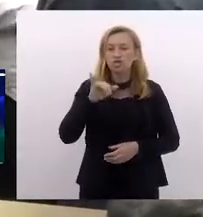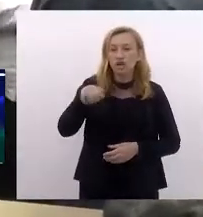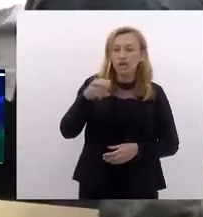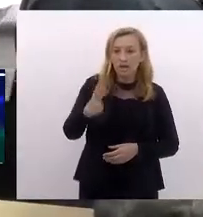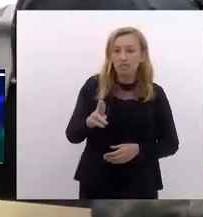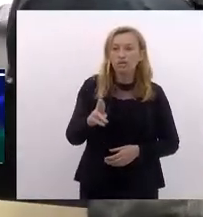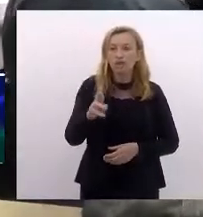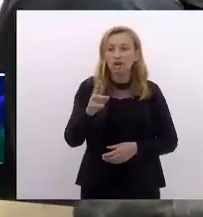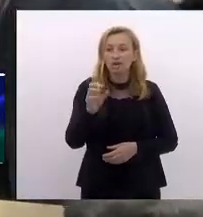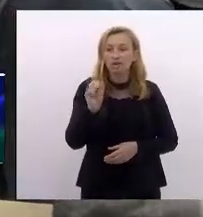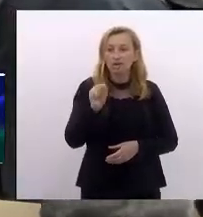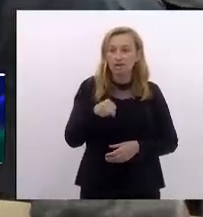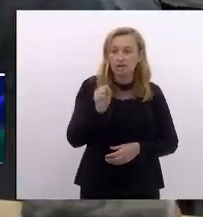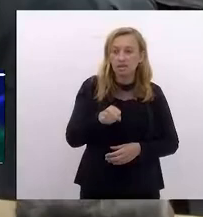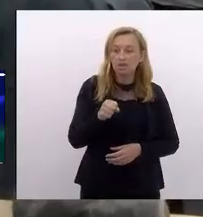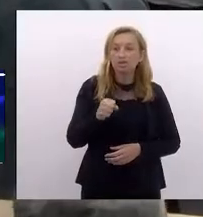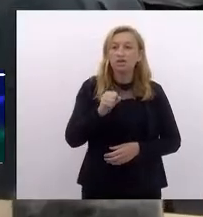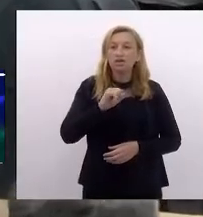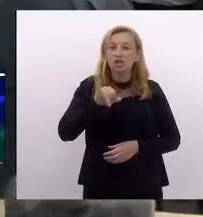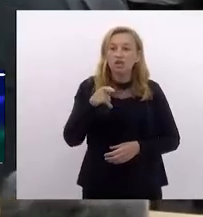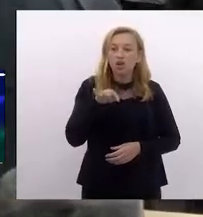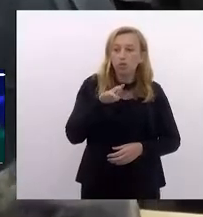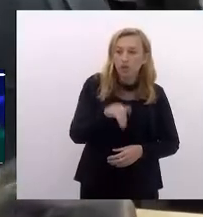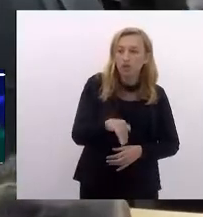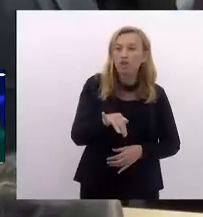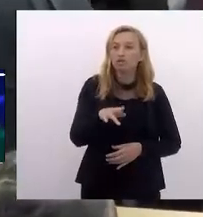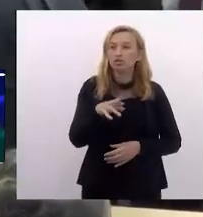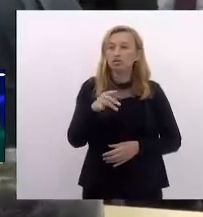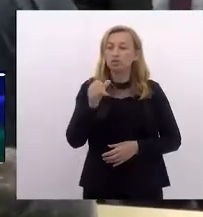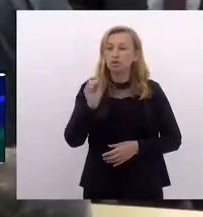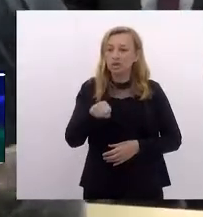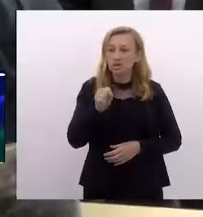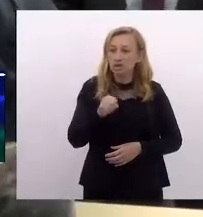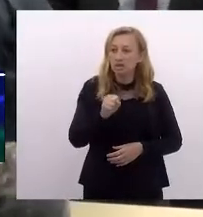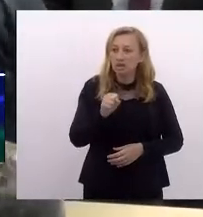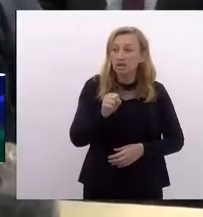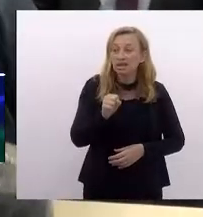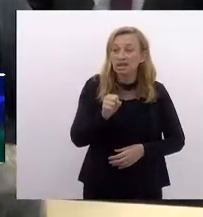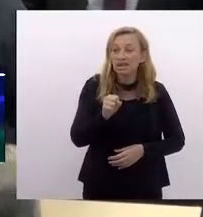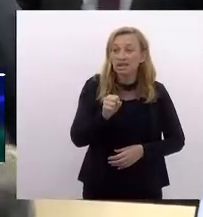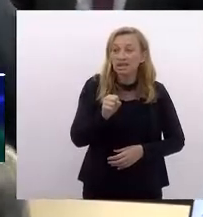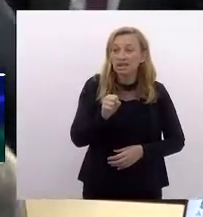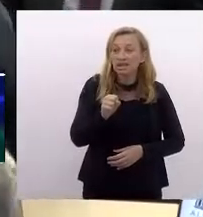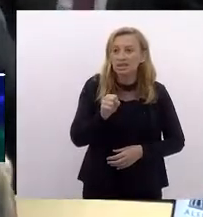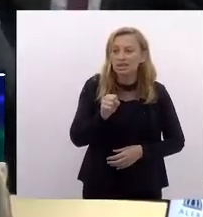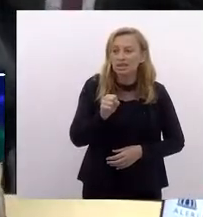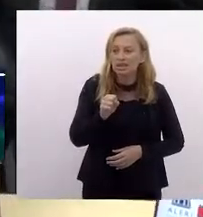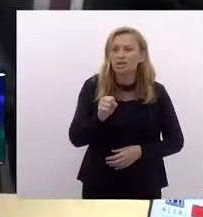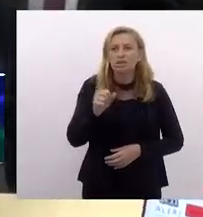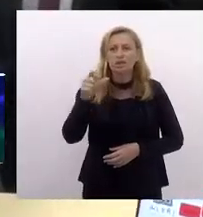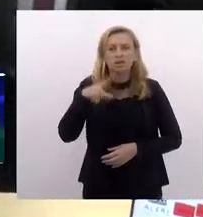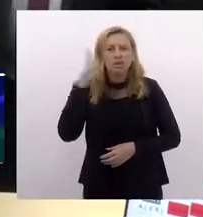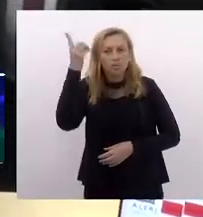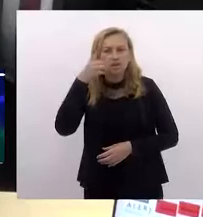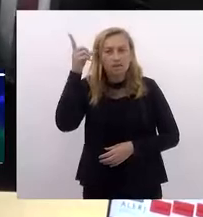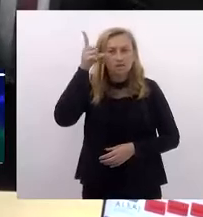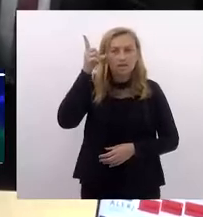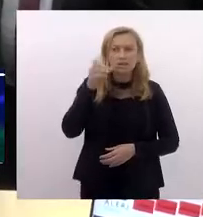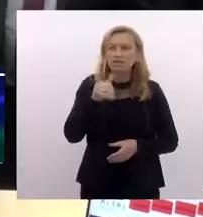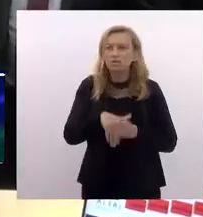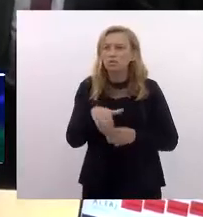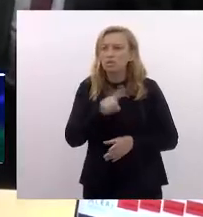me tem cor sim pintado já Almir Júnior sim tá de Jorge Felipe Neto sim Deputado a Lucinha Voltou não